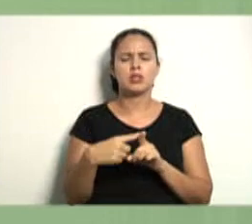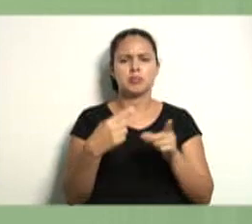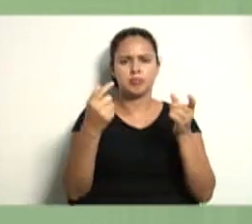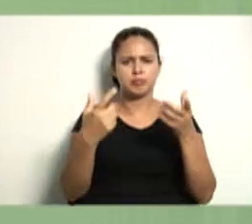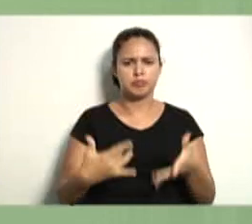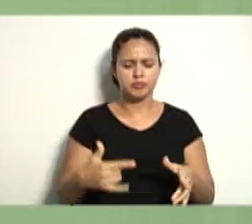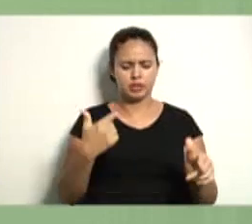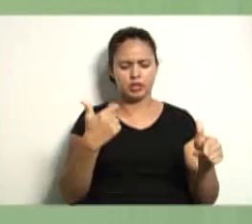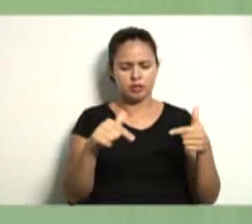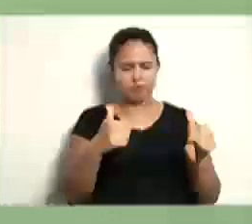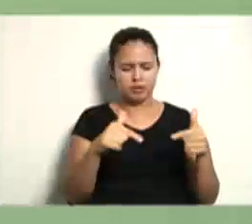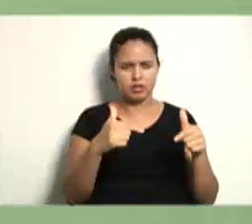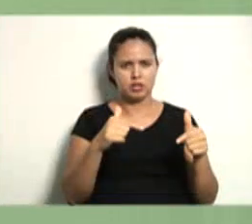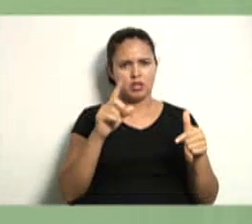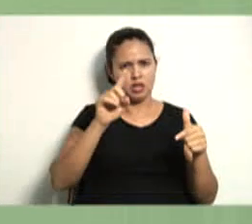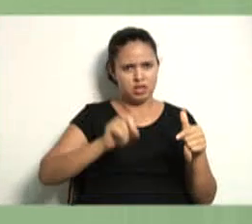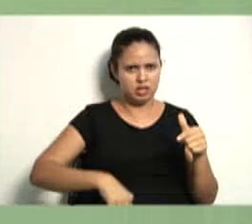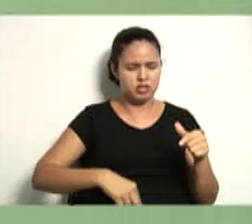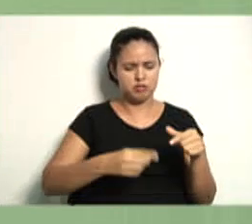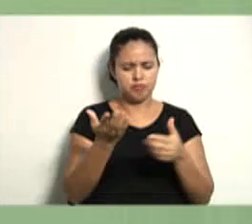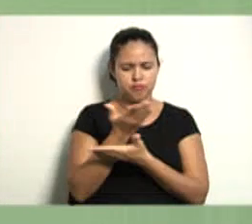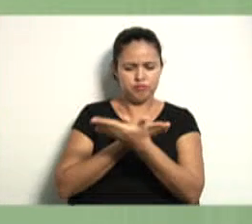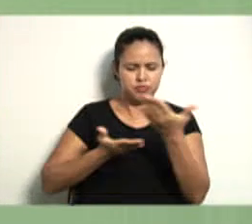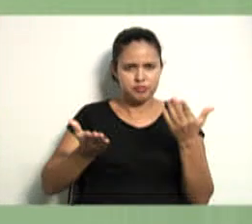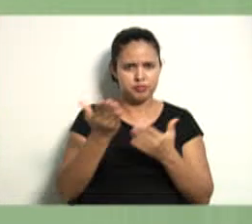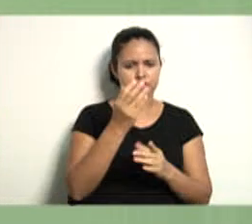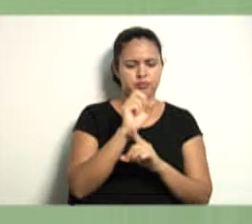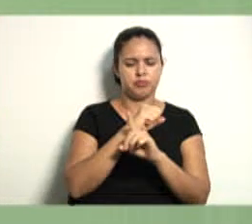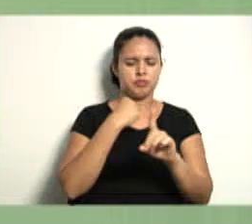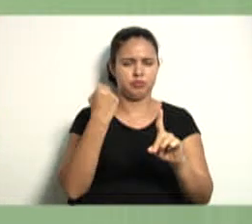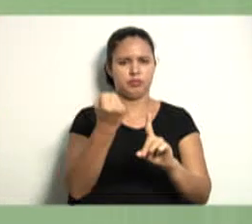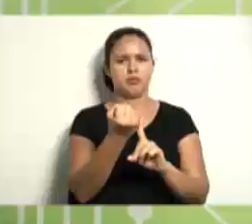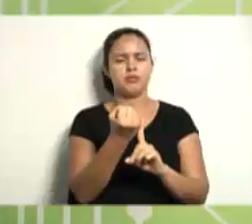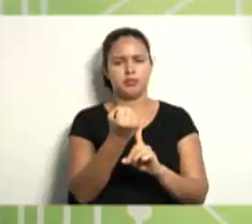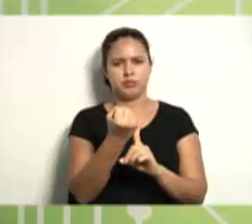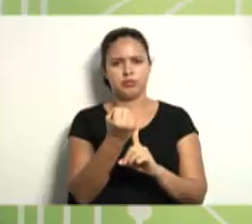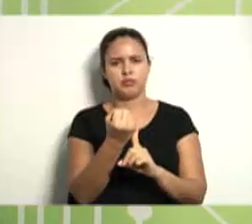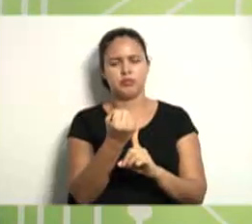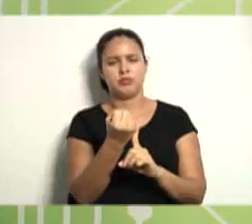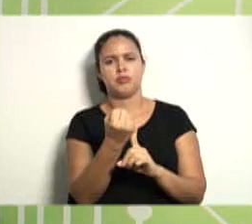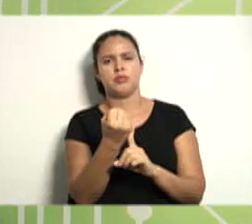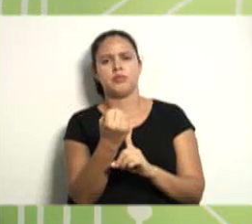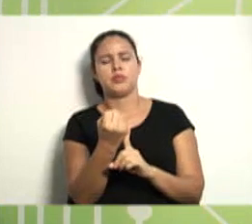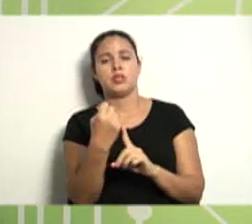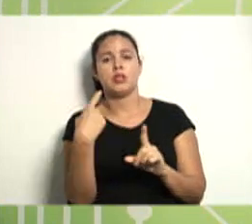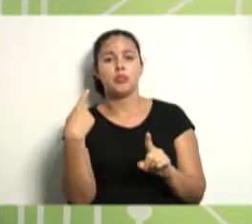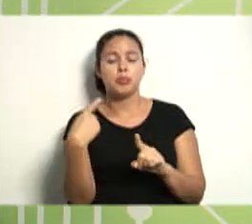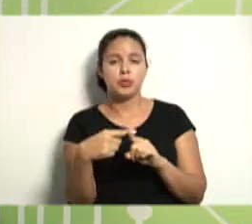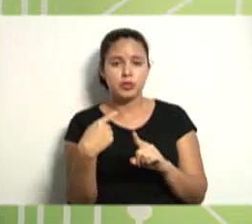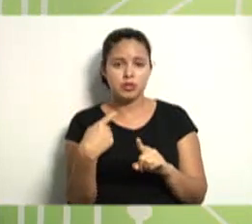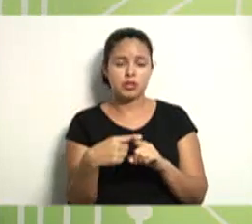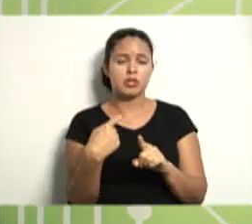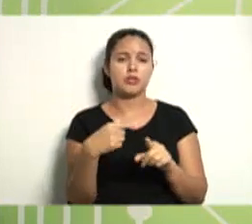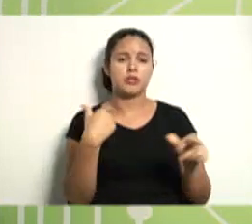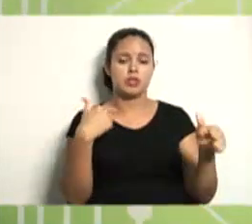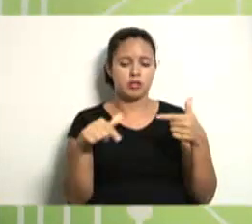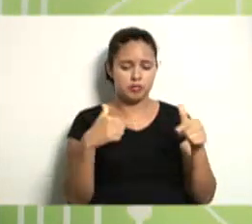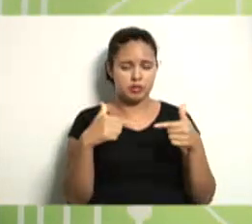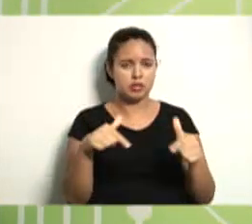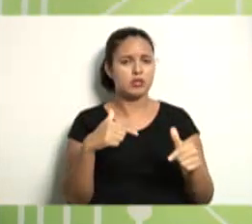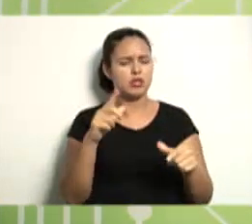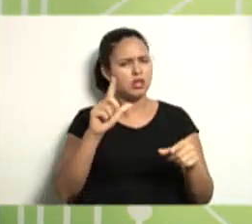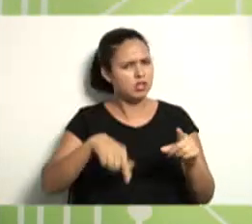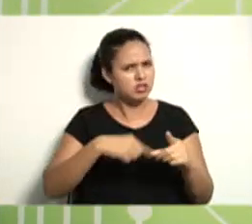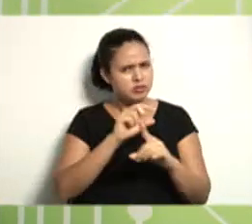o trabalho é uma relação social? Porque o trabalho é uma